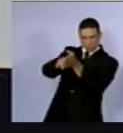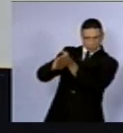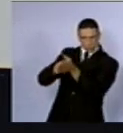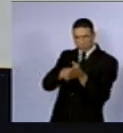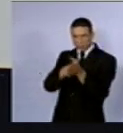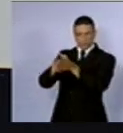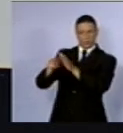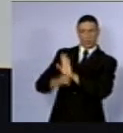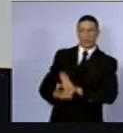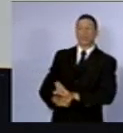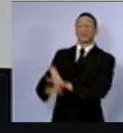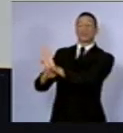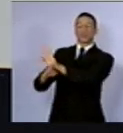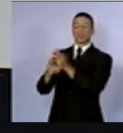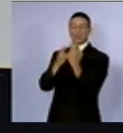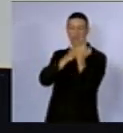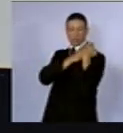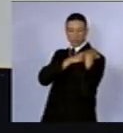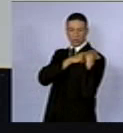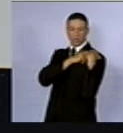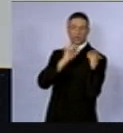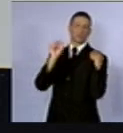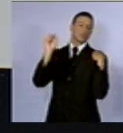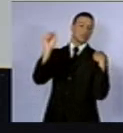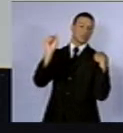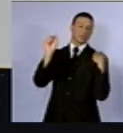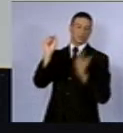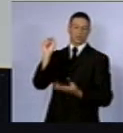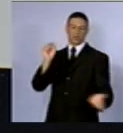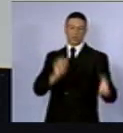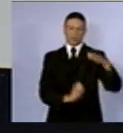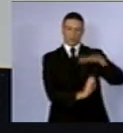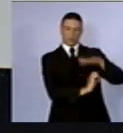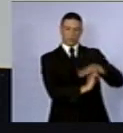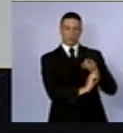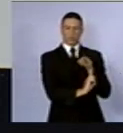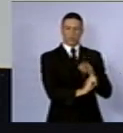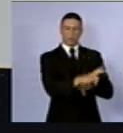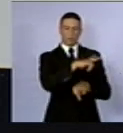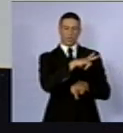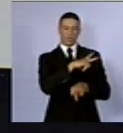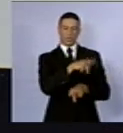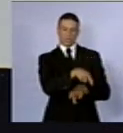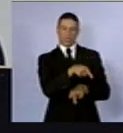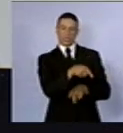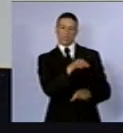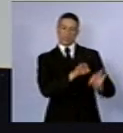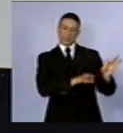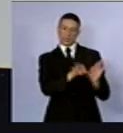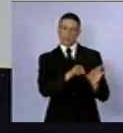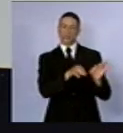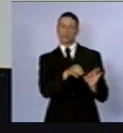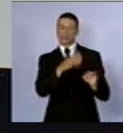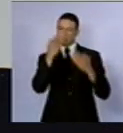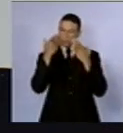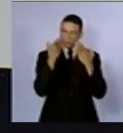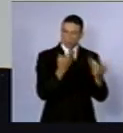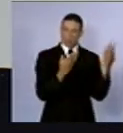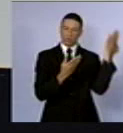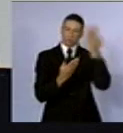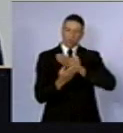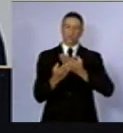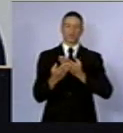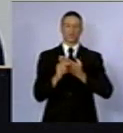essa perspectiva da responsabilidade daqueles que estão dos empreendedores para demonstrar que de